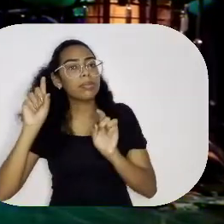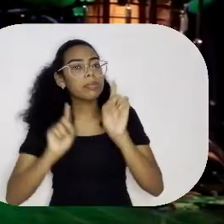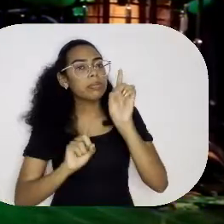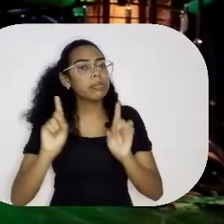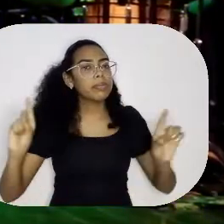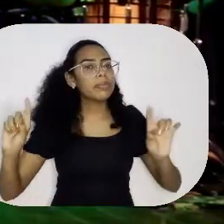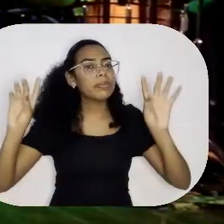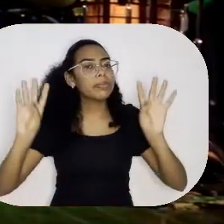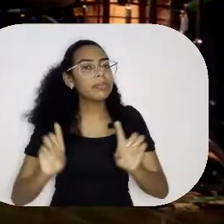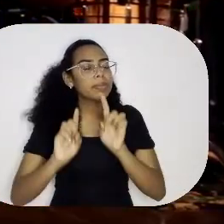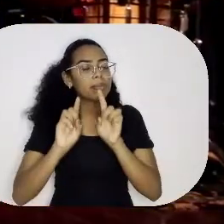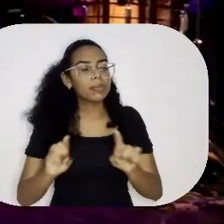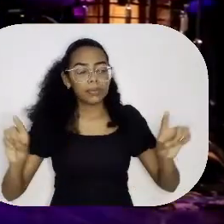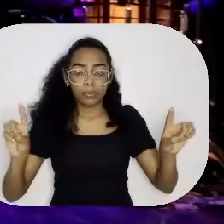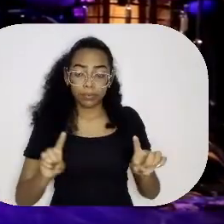sinfonia.